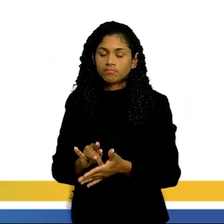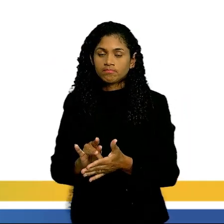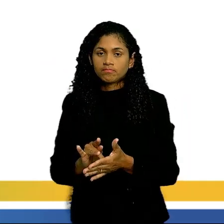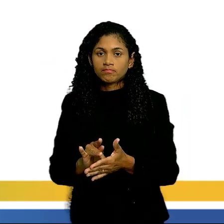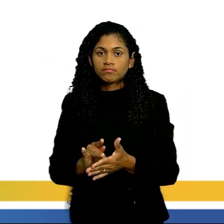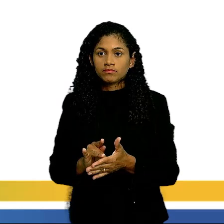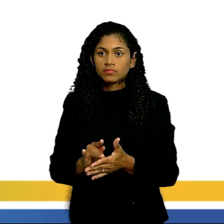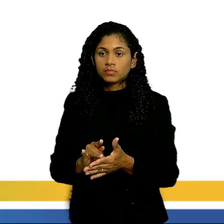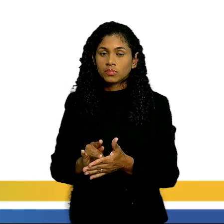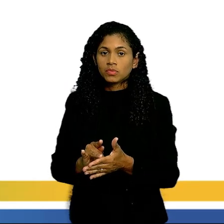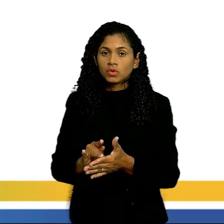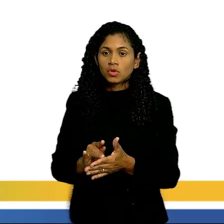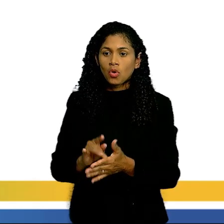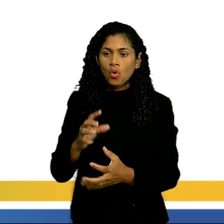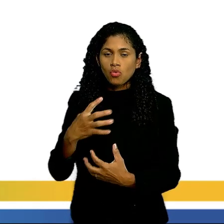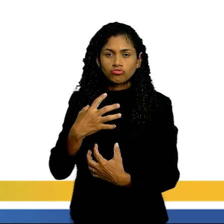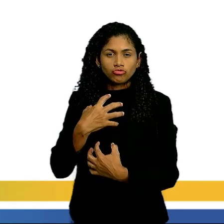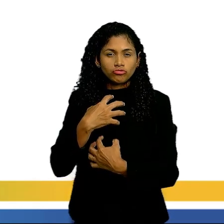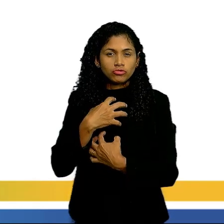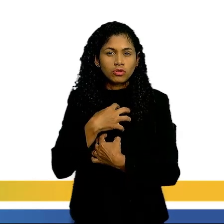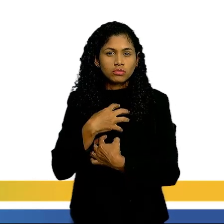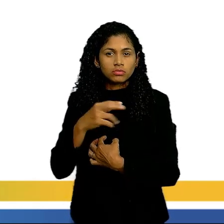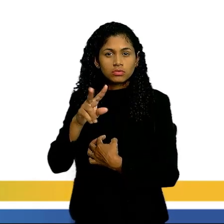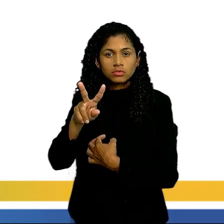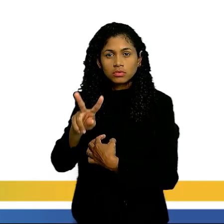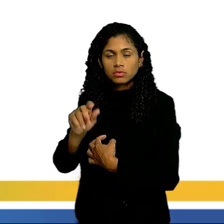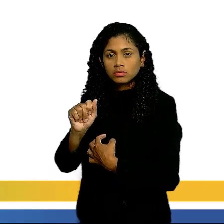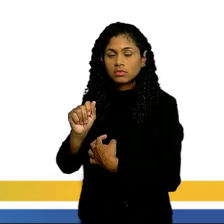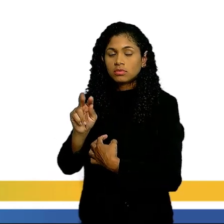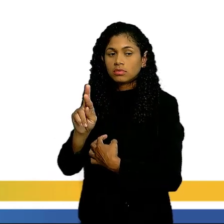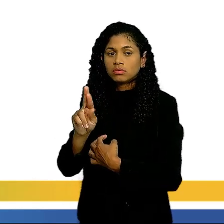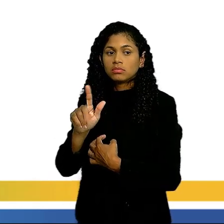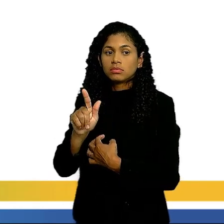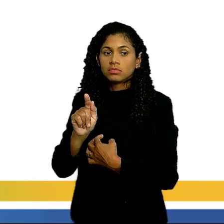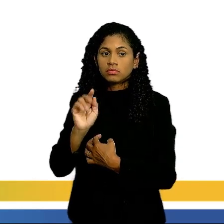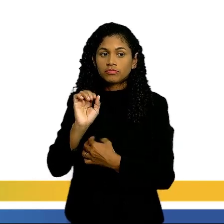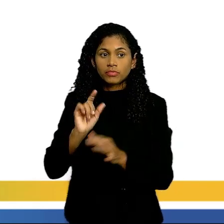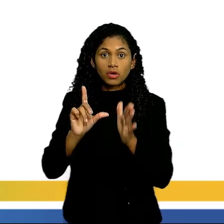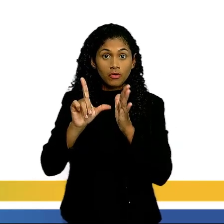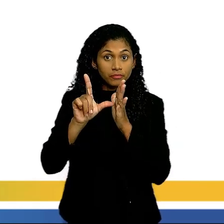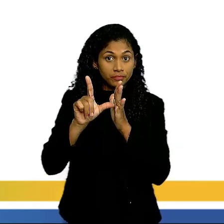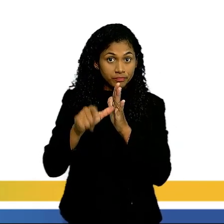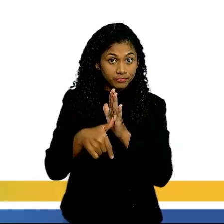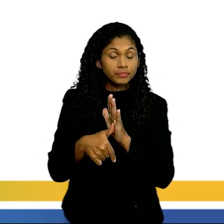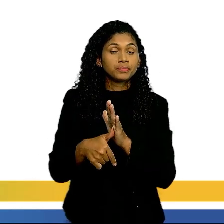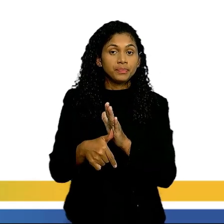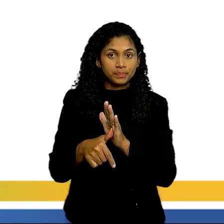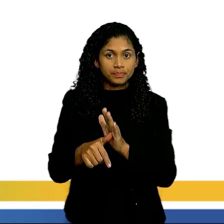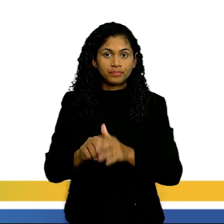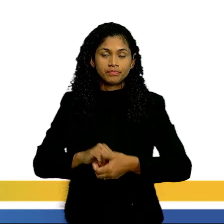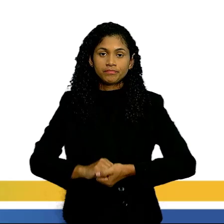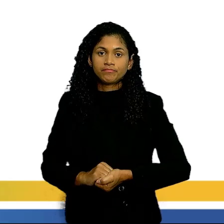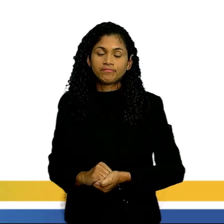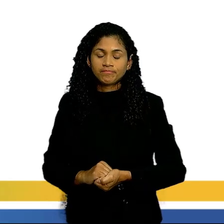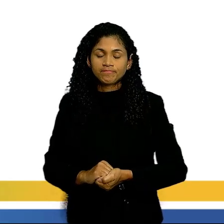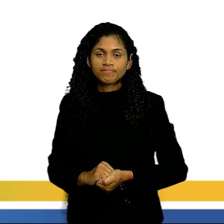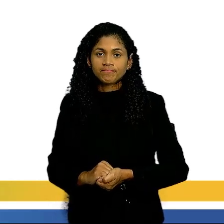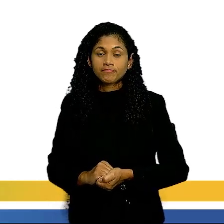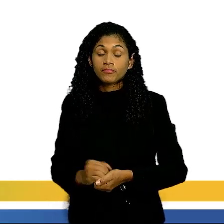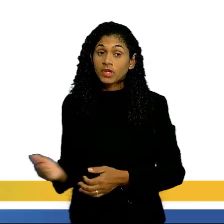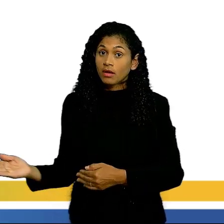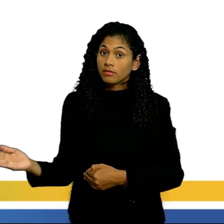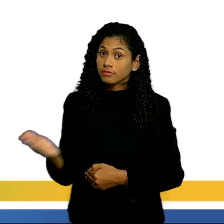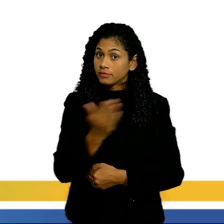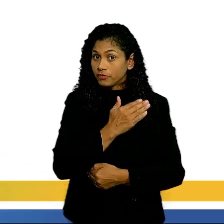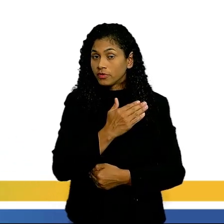Vargas, que seria a tomada do poder, né? E a transformação numa ditadura. Então, sem mais delongas,